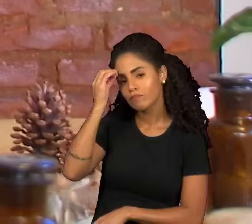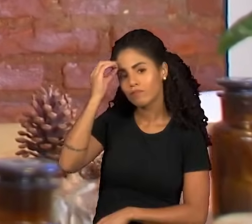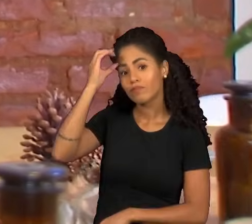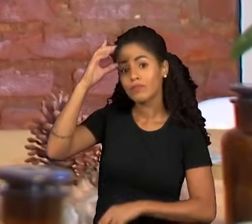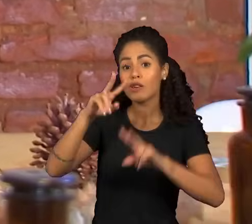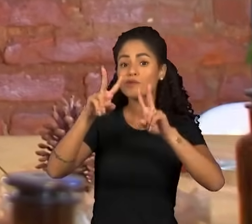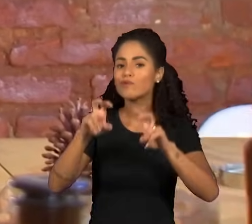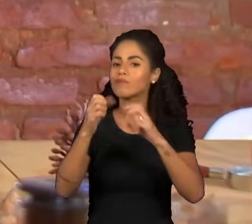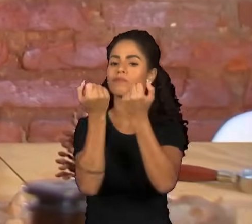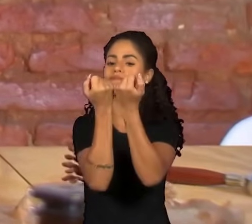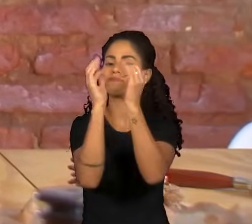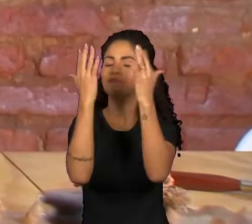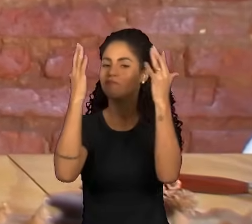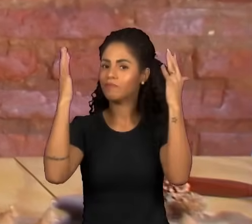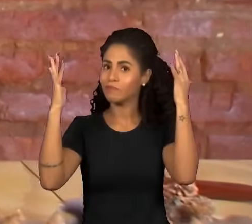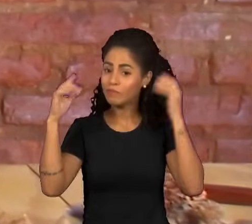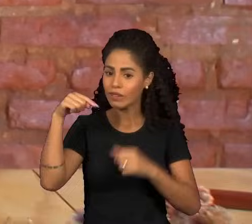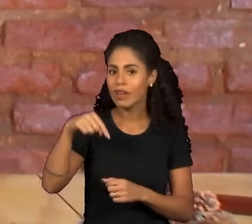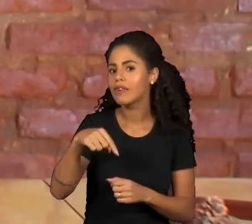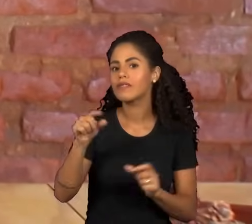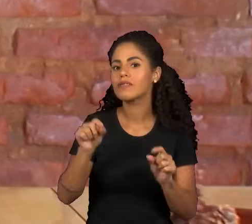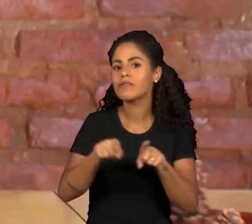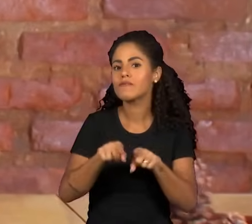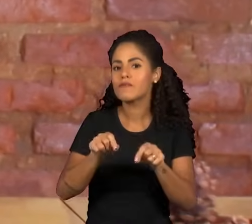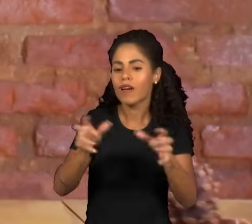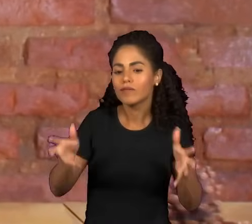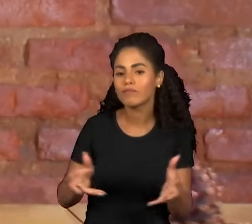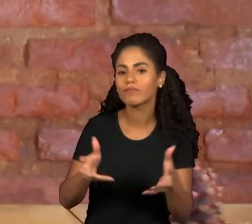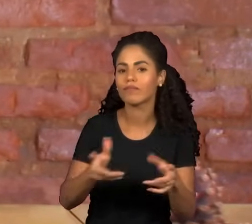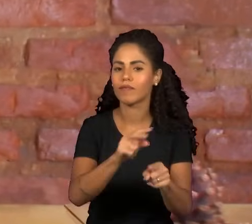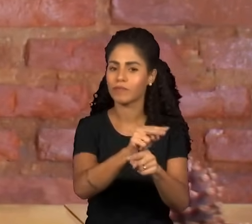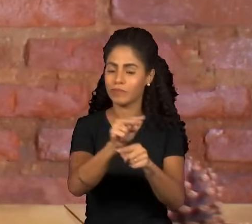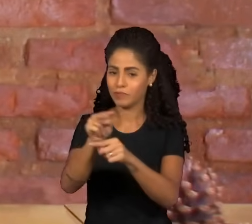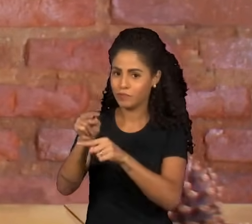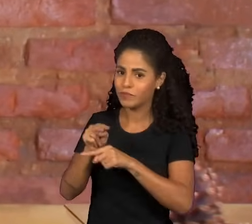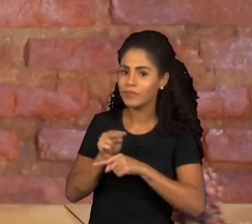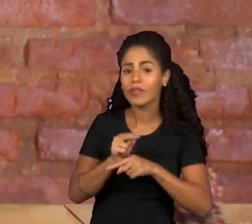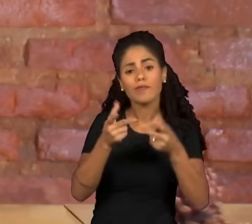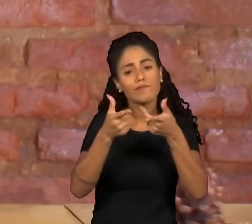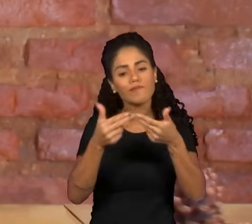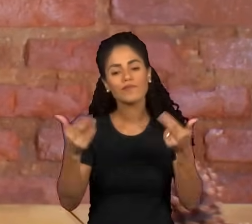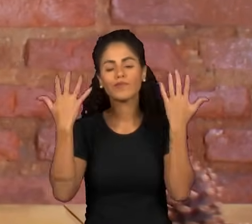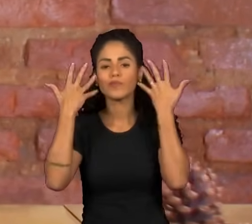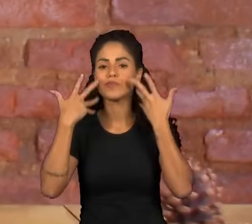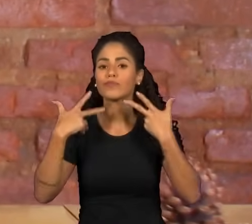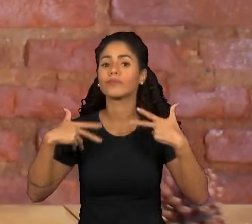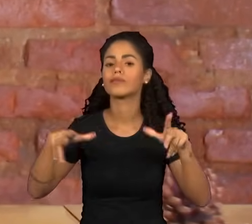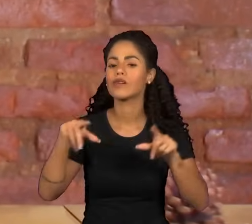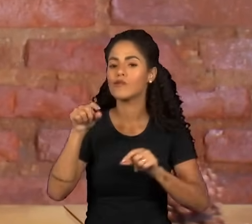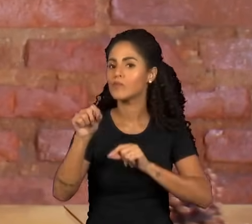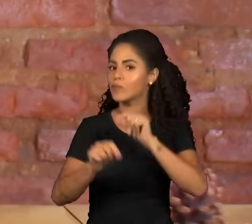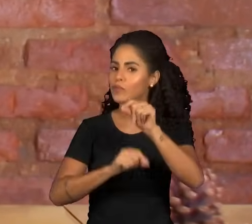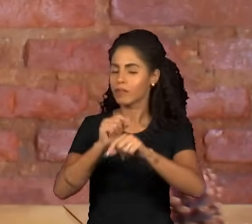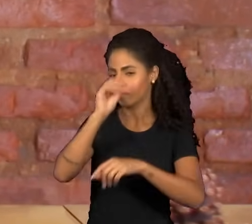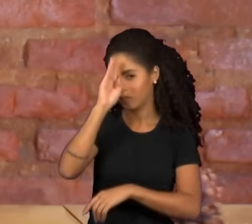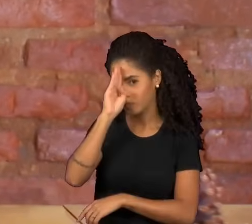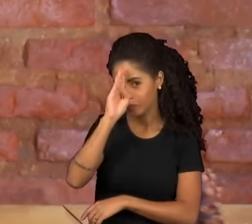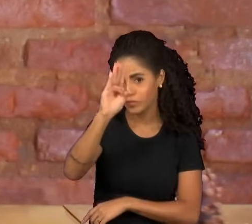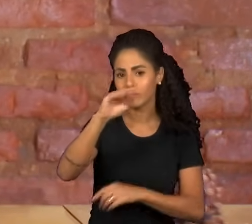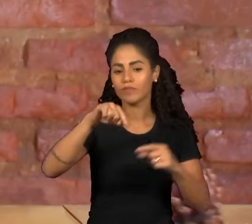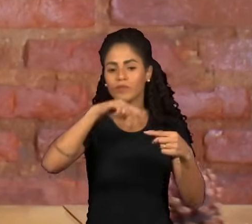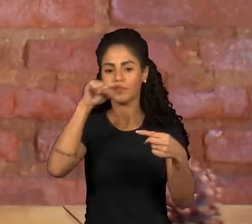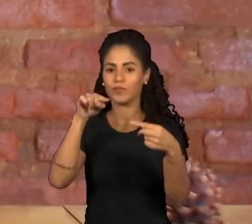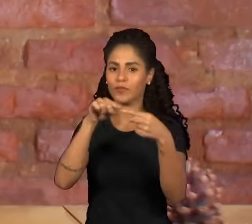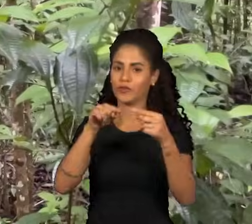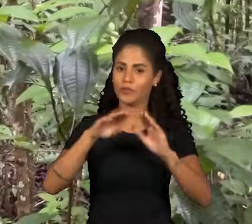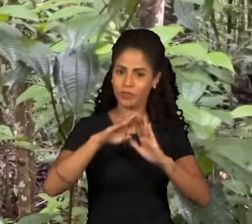a natureza e estimular a conservação dos ambientes naturais. Esses estão entre os principais objetivos